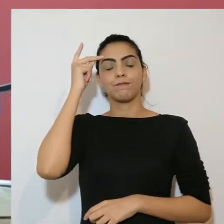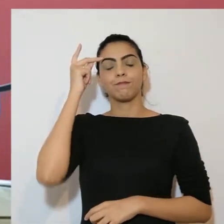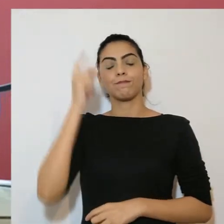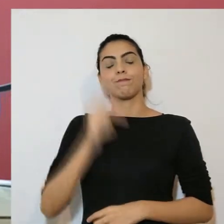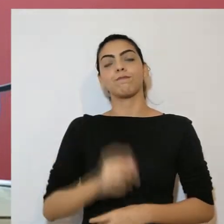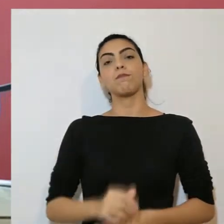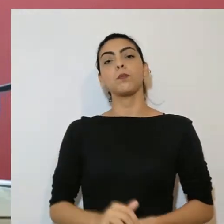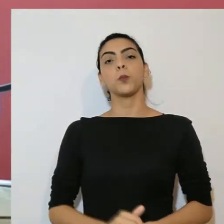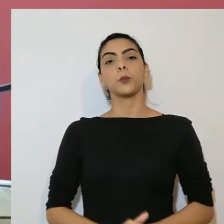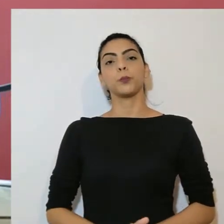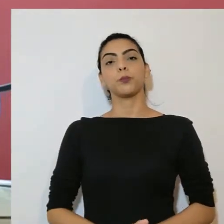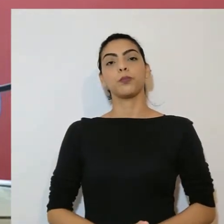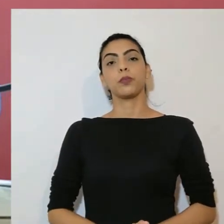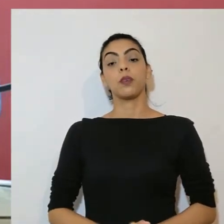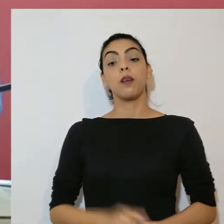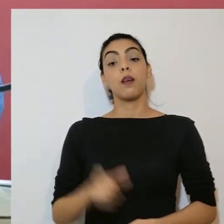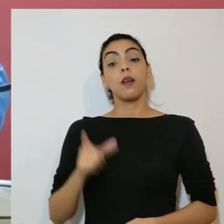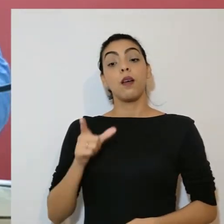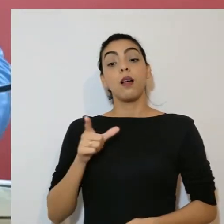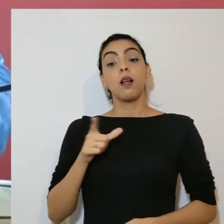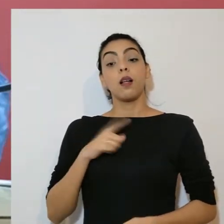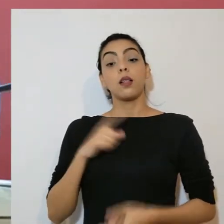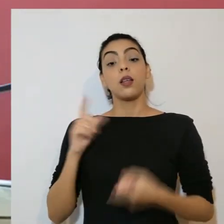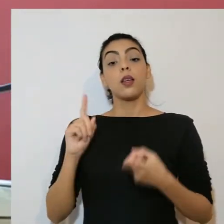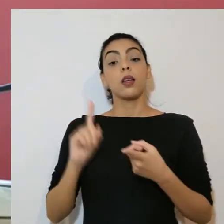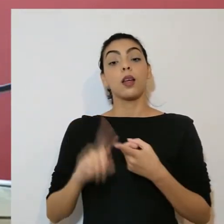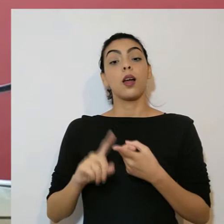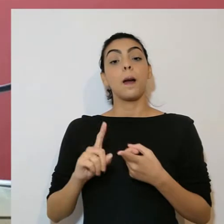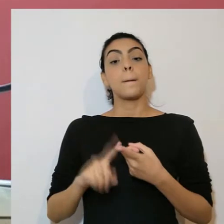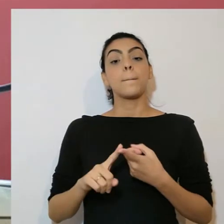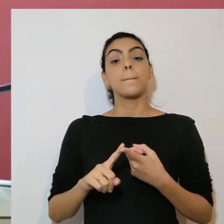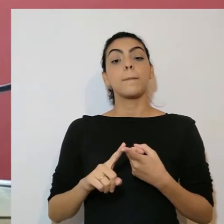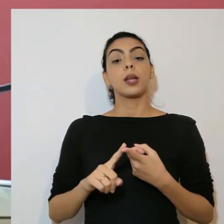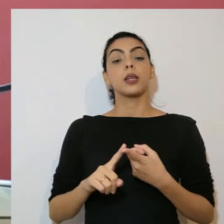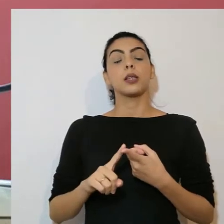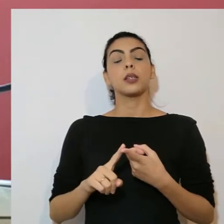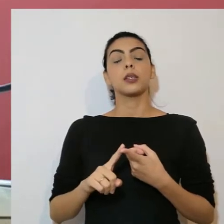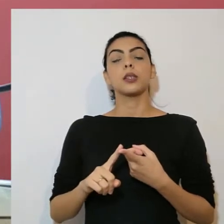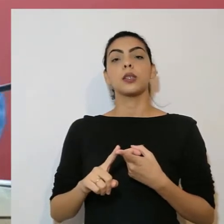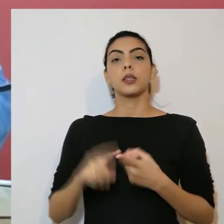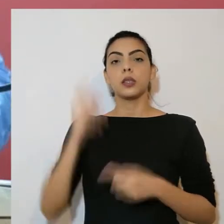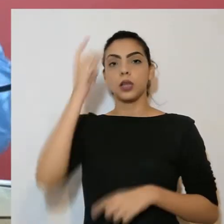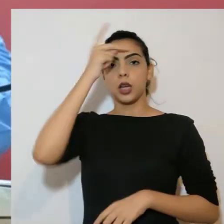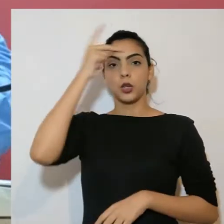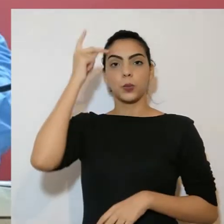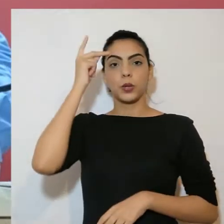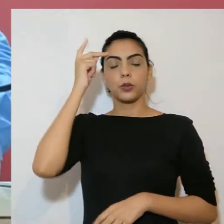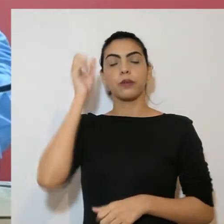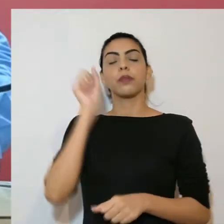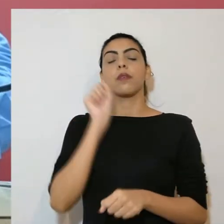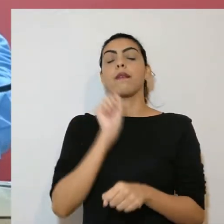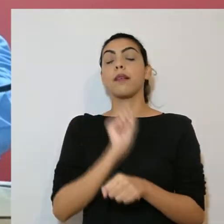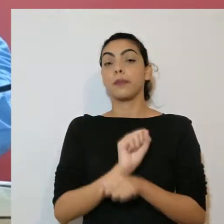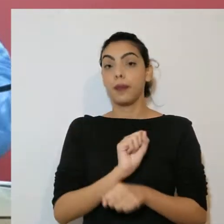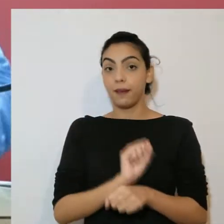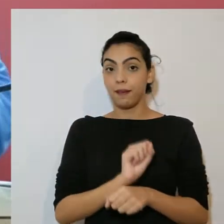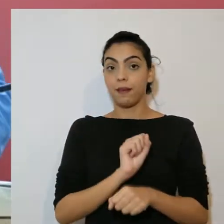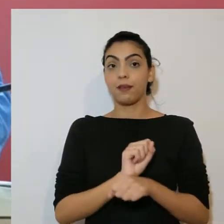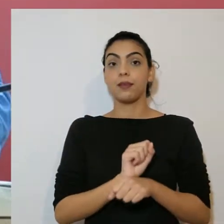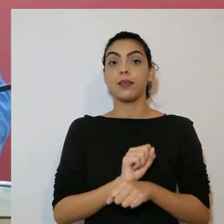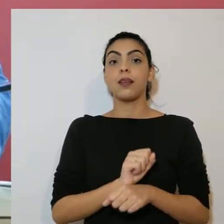outra metade. Temos também aqueles que estão deixando para